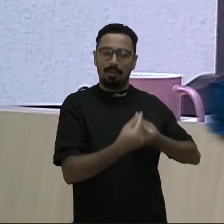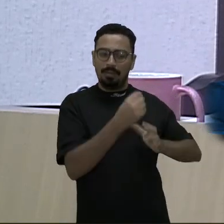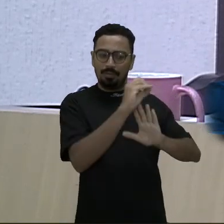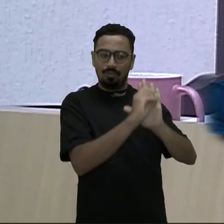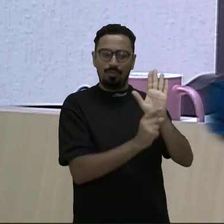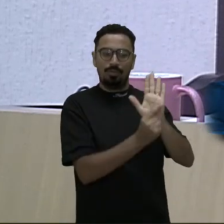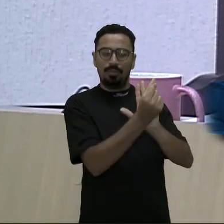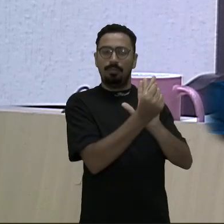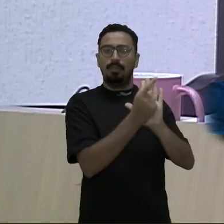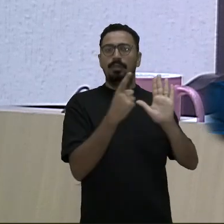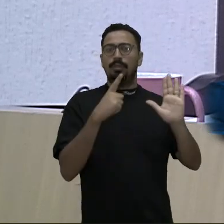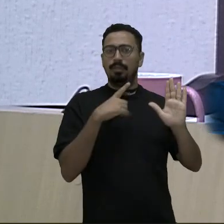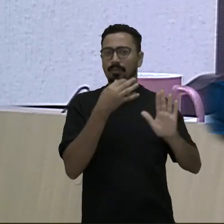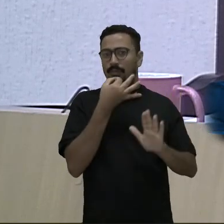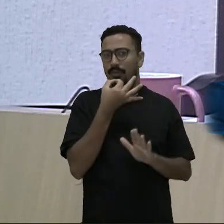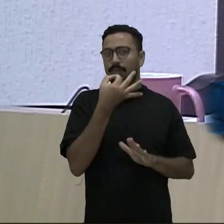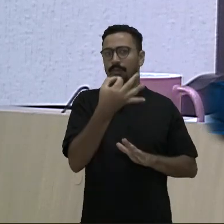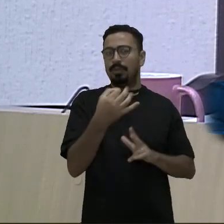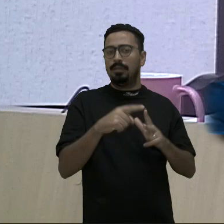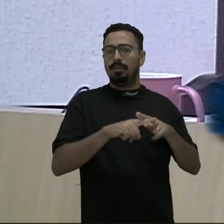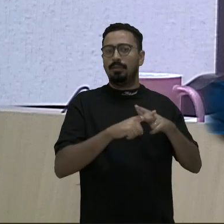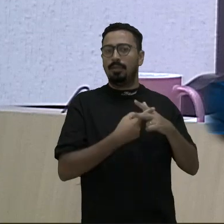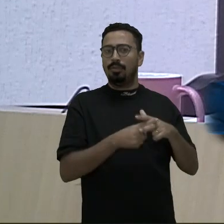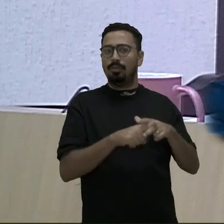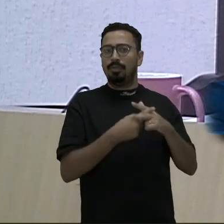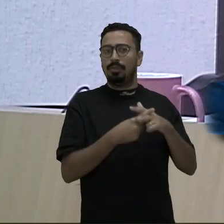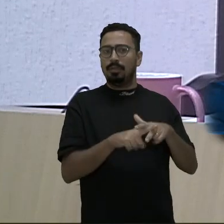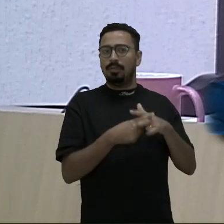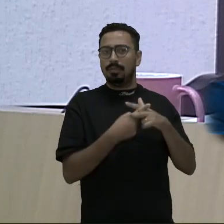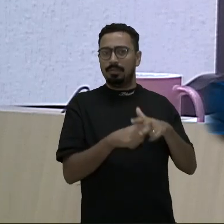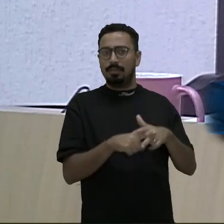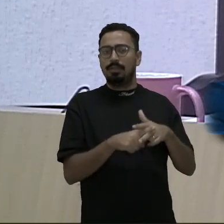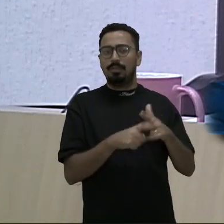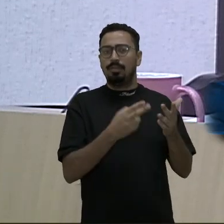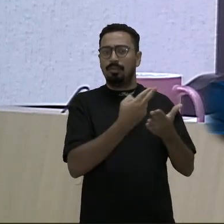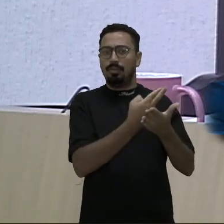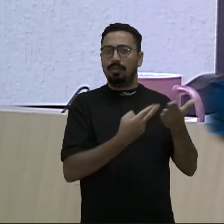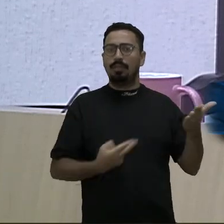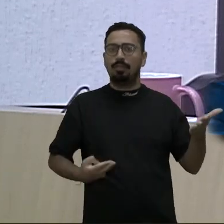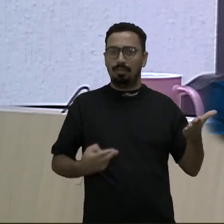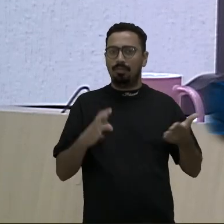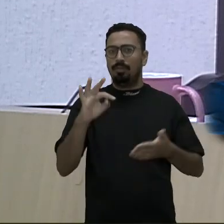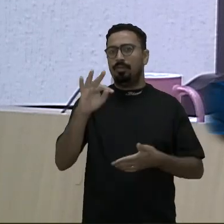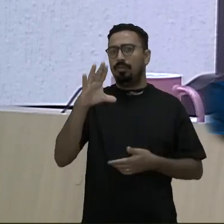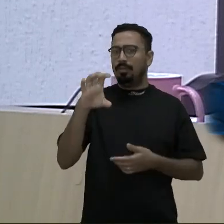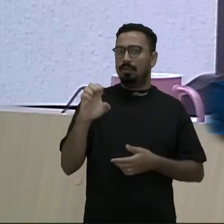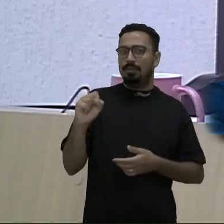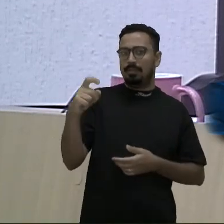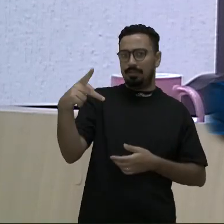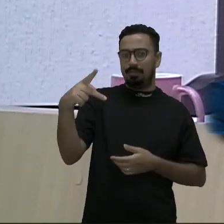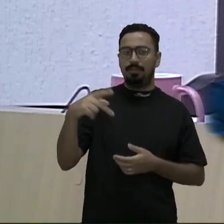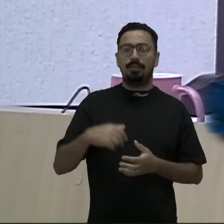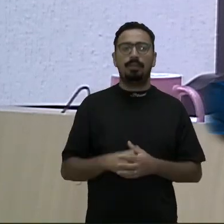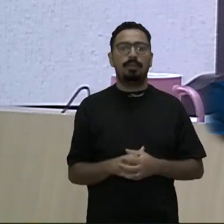emitiu o parecer opinando pela manutenção do parecer prévio do Tribunal de Contas.